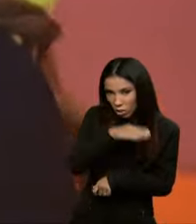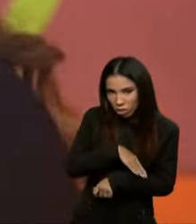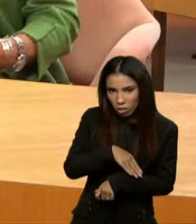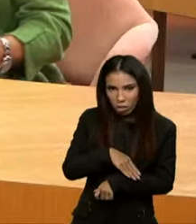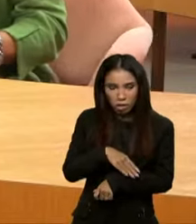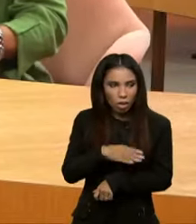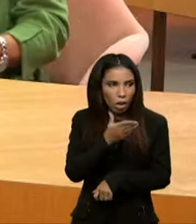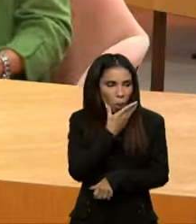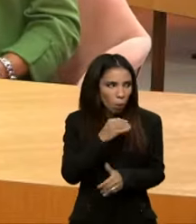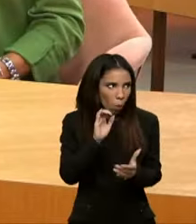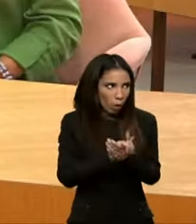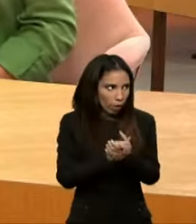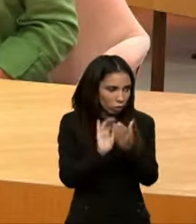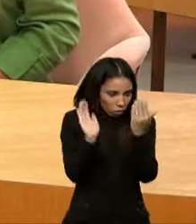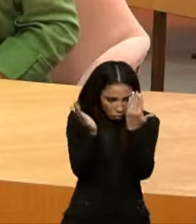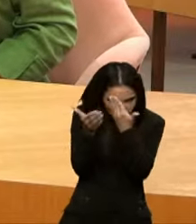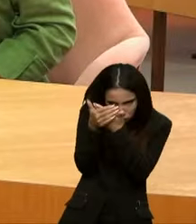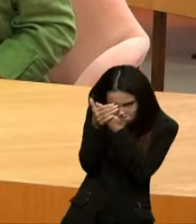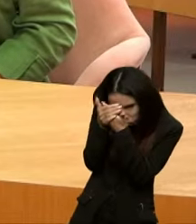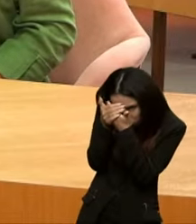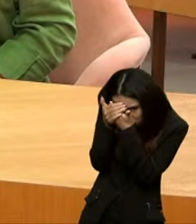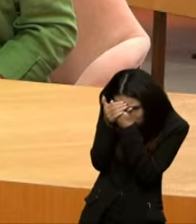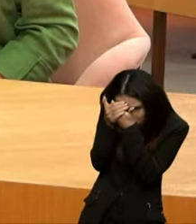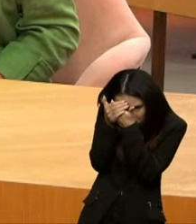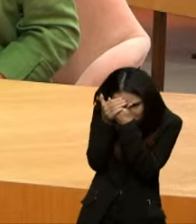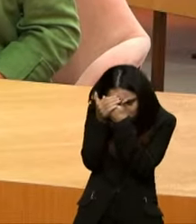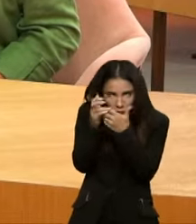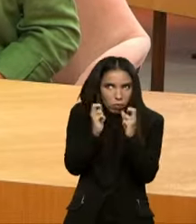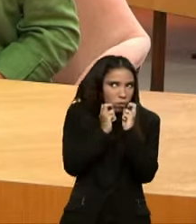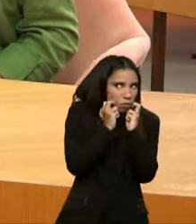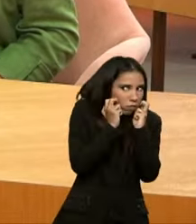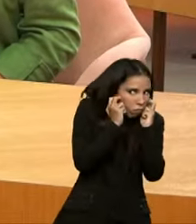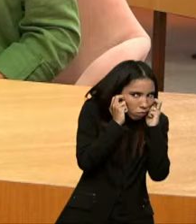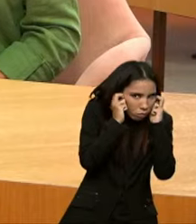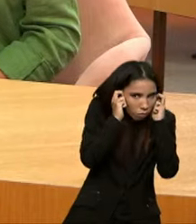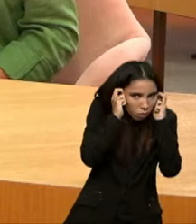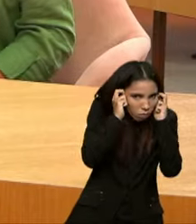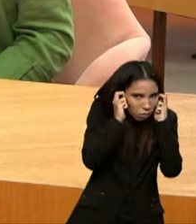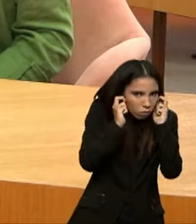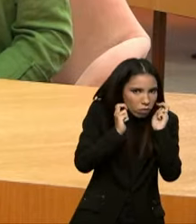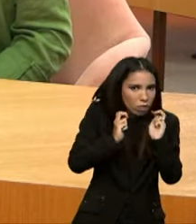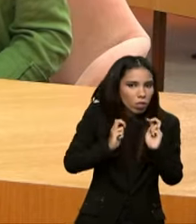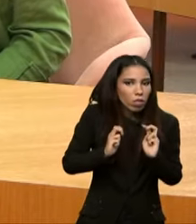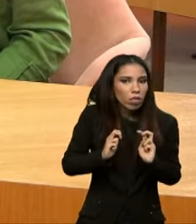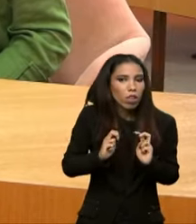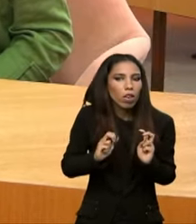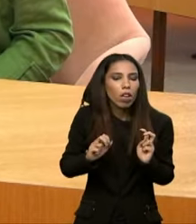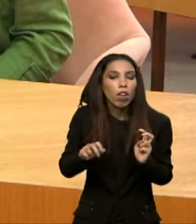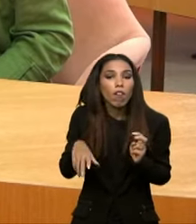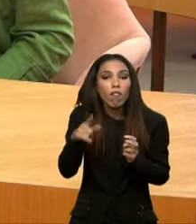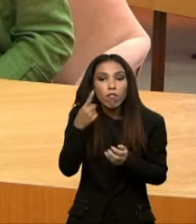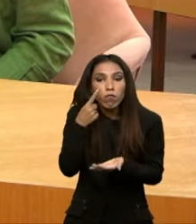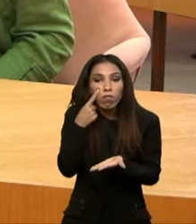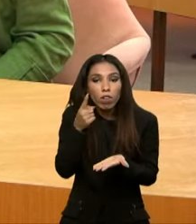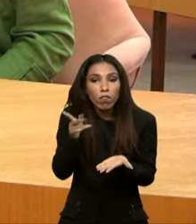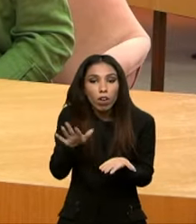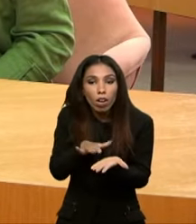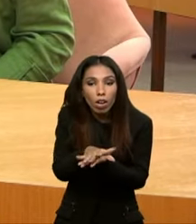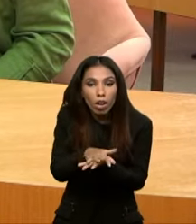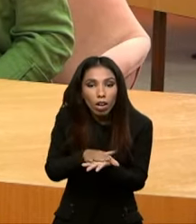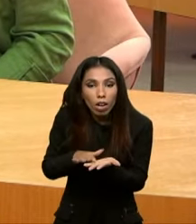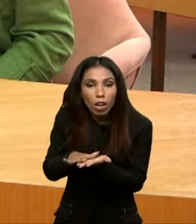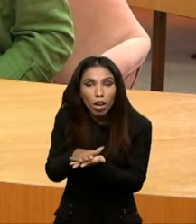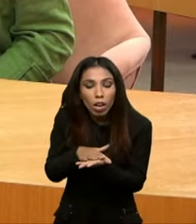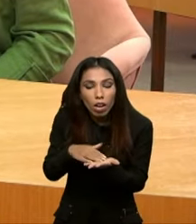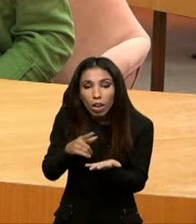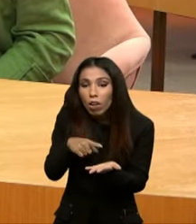fica... Fala. Meu marido fica, pelo amor de Deus. Não, gente, ao vivo. Quem não, sabe faz ao vivo, né? Vem cá, vai vir chegar alguém aí? Não, peraí,